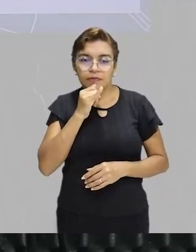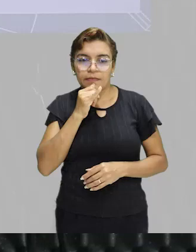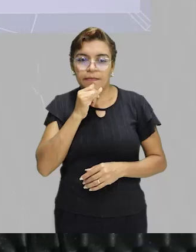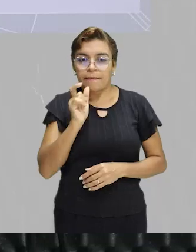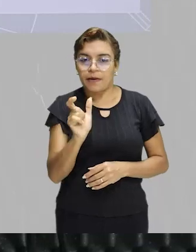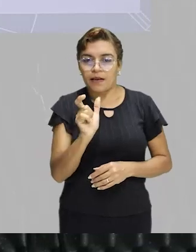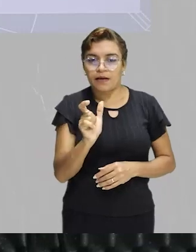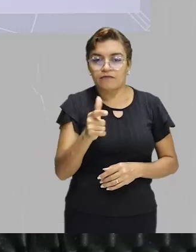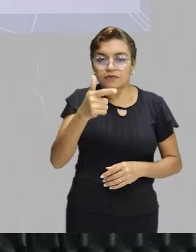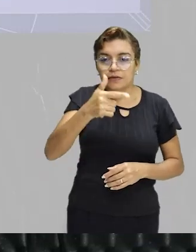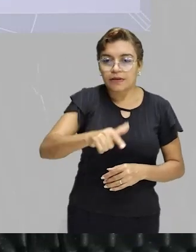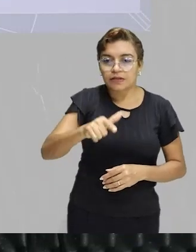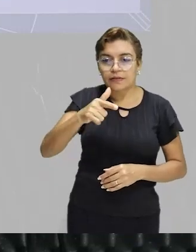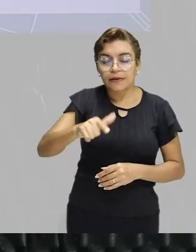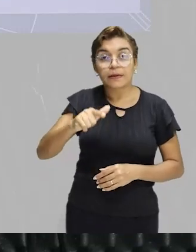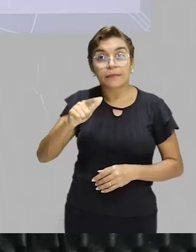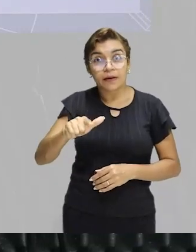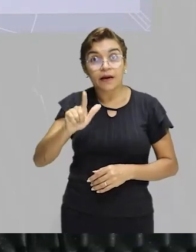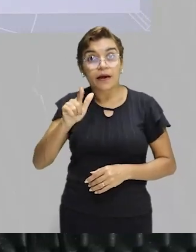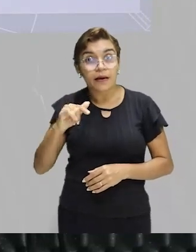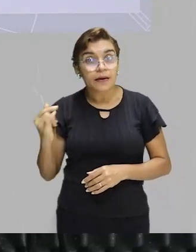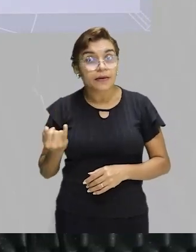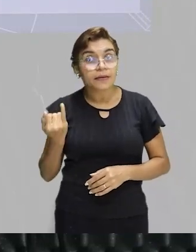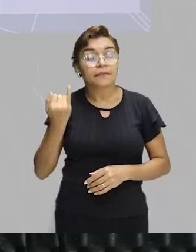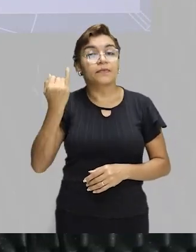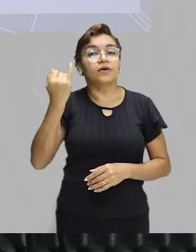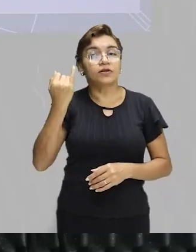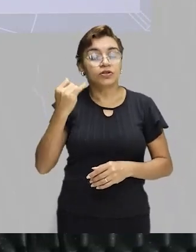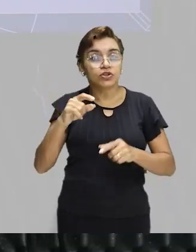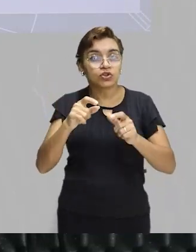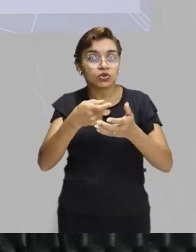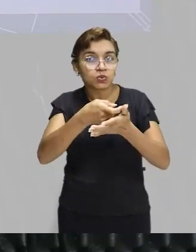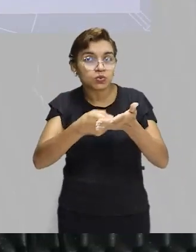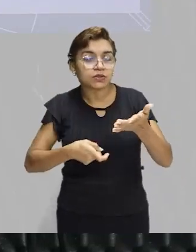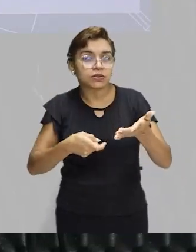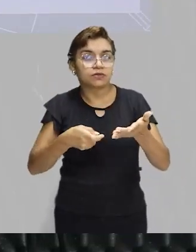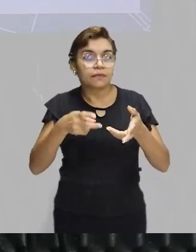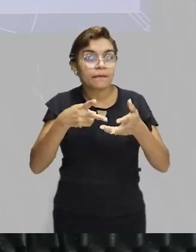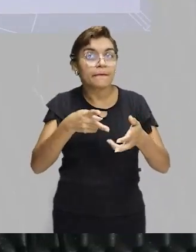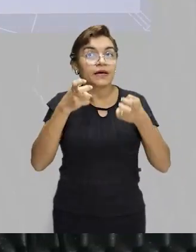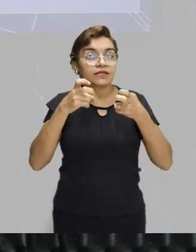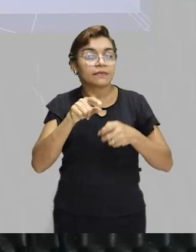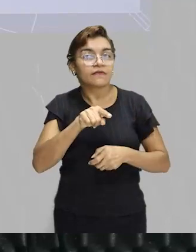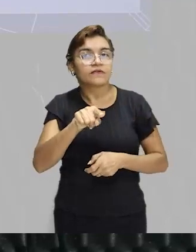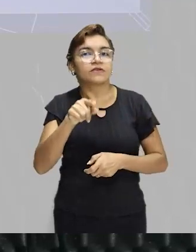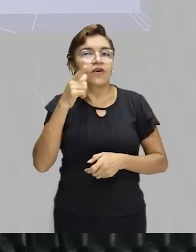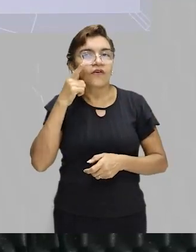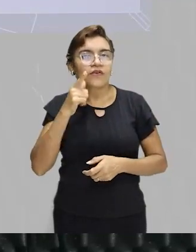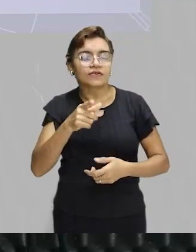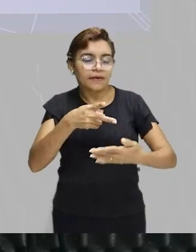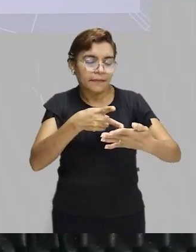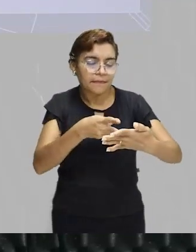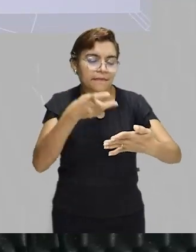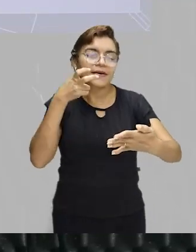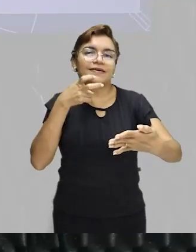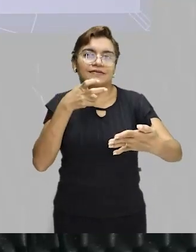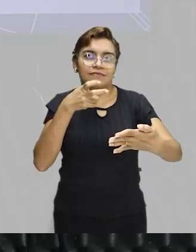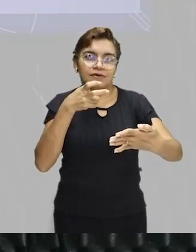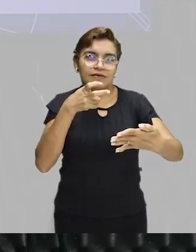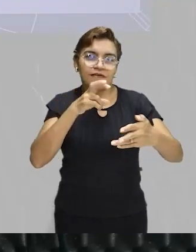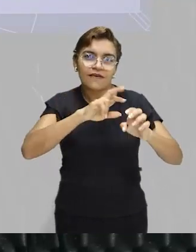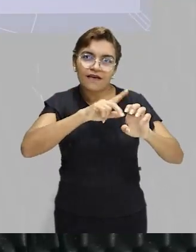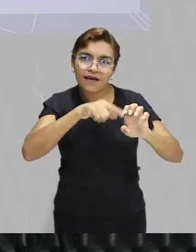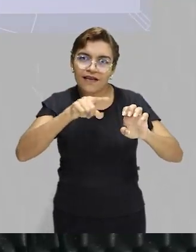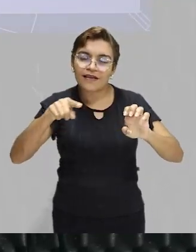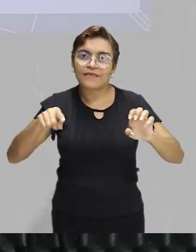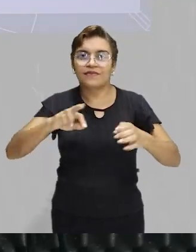repetem várias vezes são palavras essenciais ou importantes no texto. Então, perceba que você consegue identificar vários